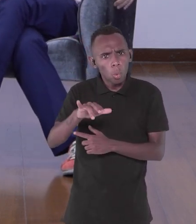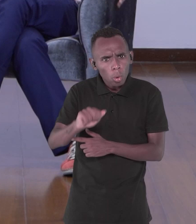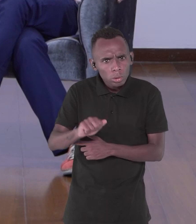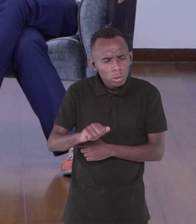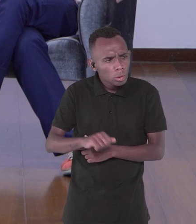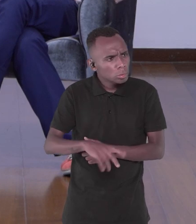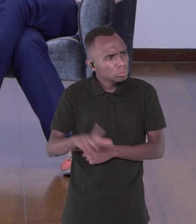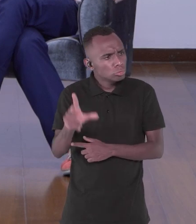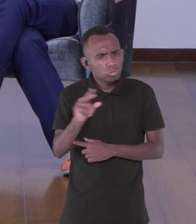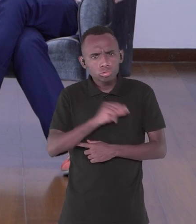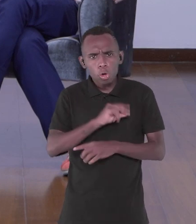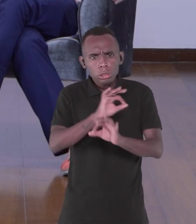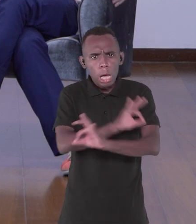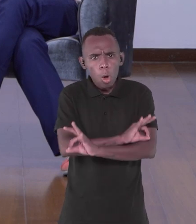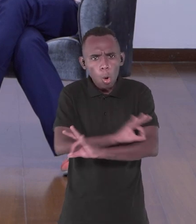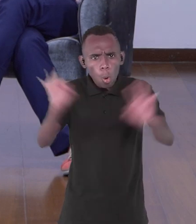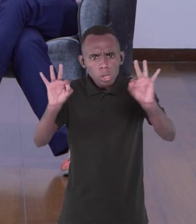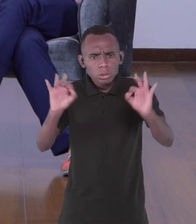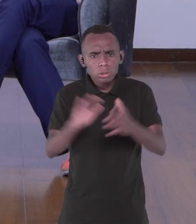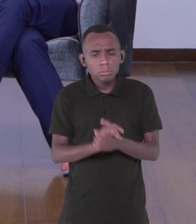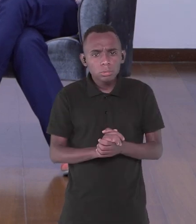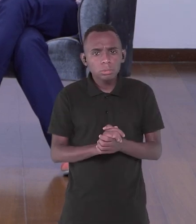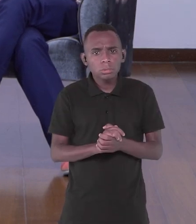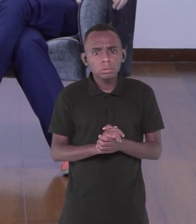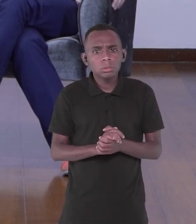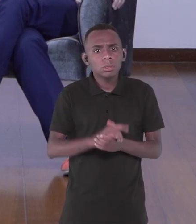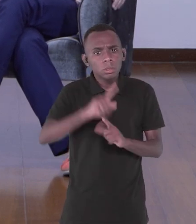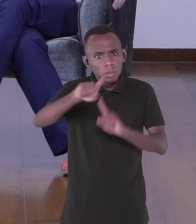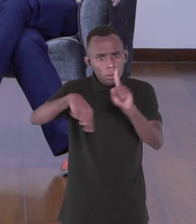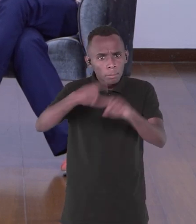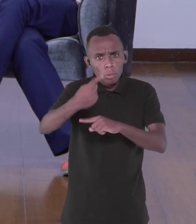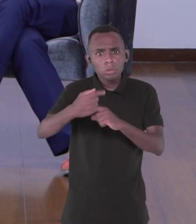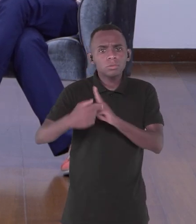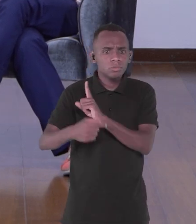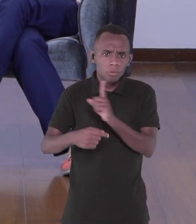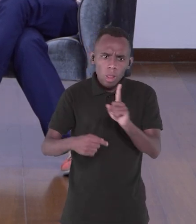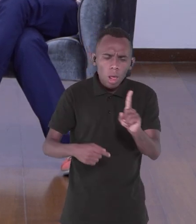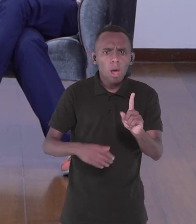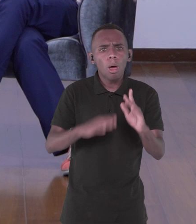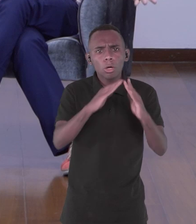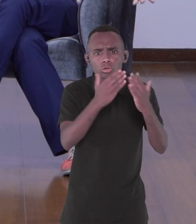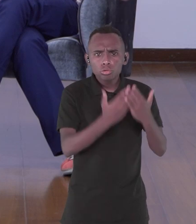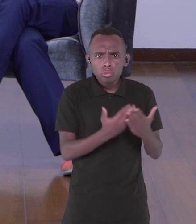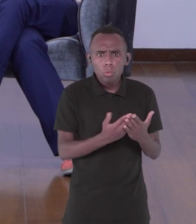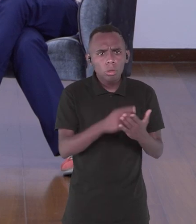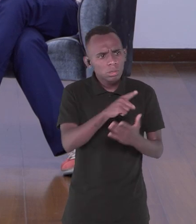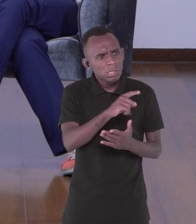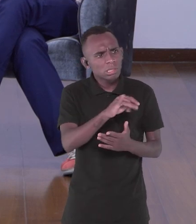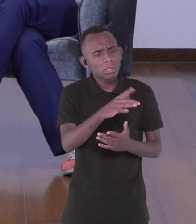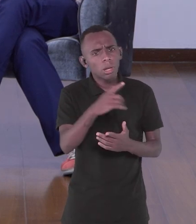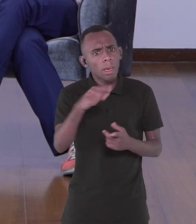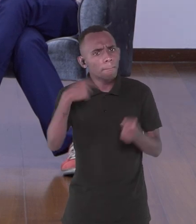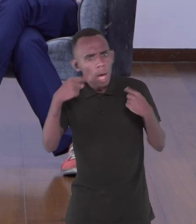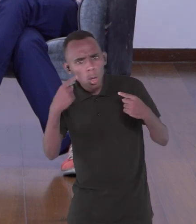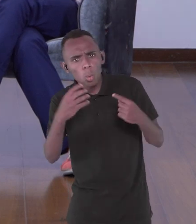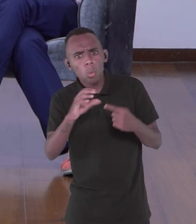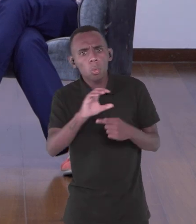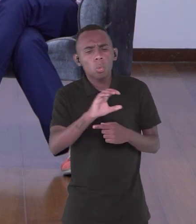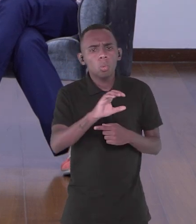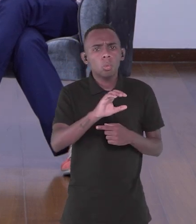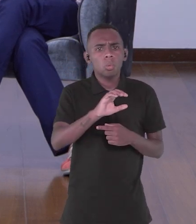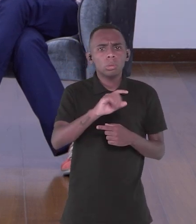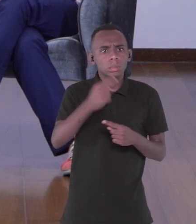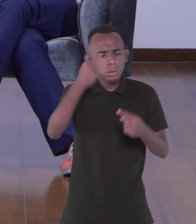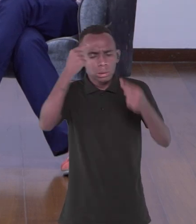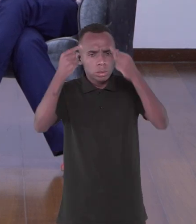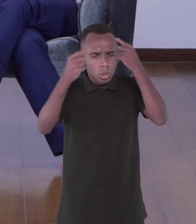Que espetáculo. No dia seguinte, eu fui lá falar com o professor, né, para saber se era um maluco, né, que teve